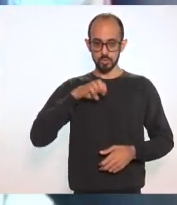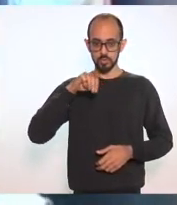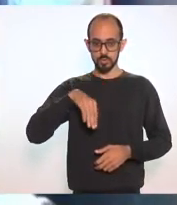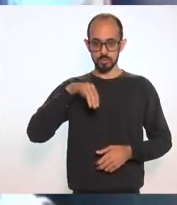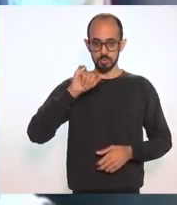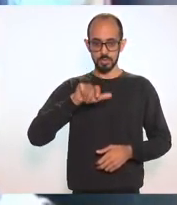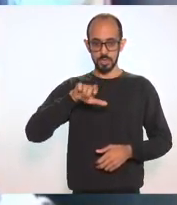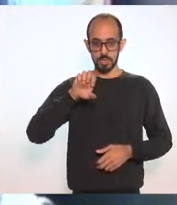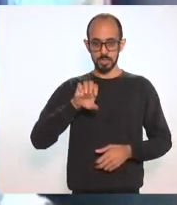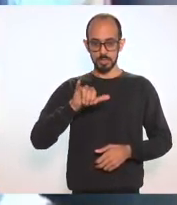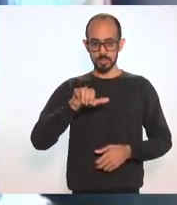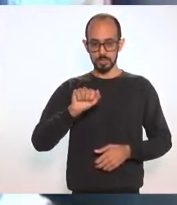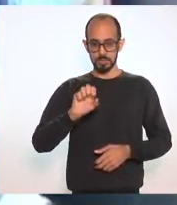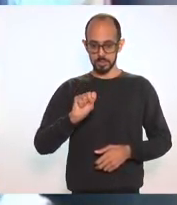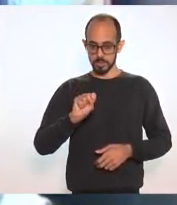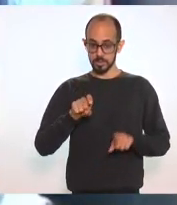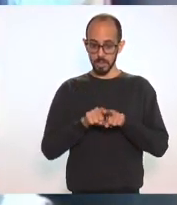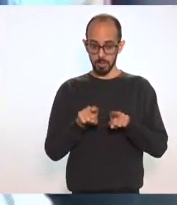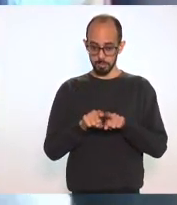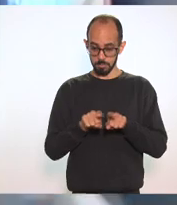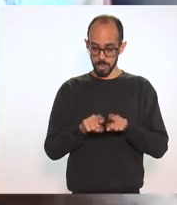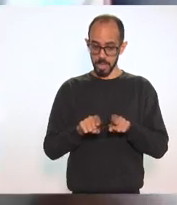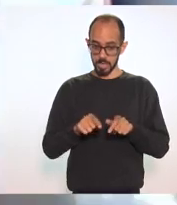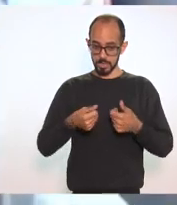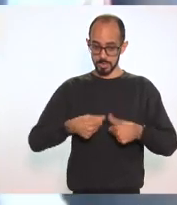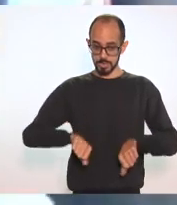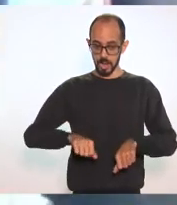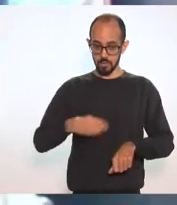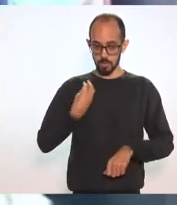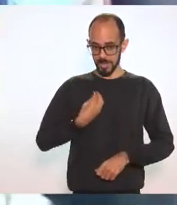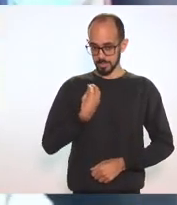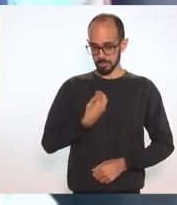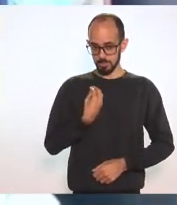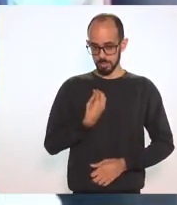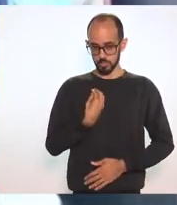estavam participando dessa ação devastadora.